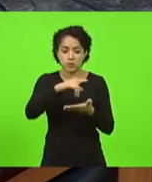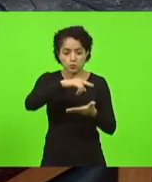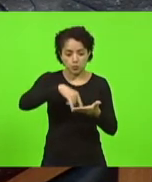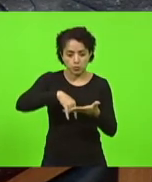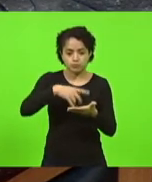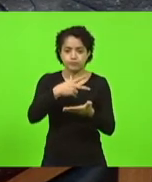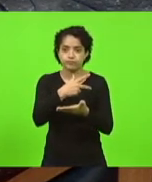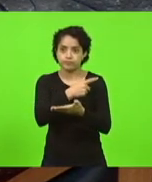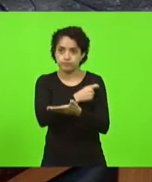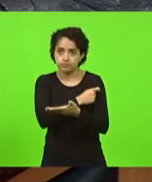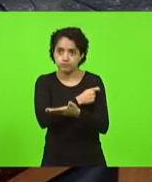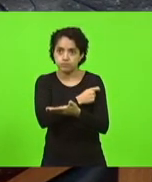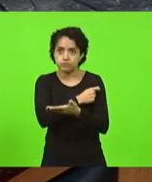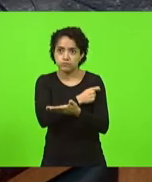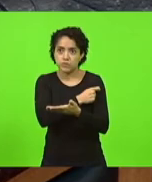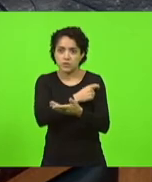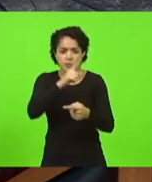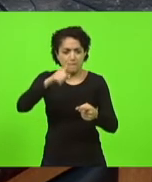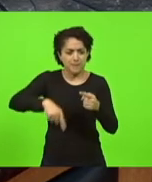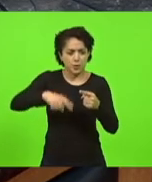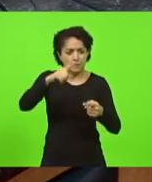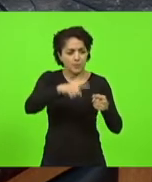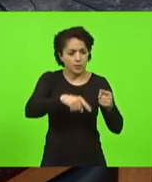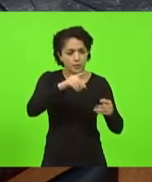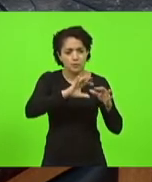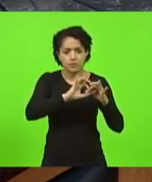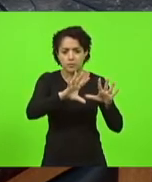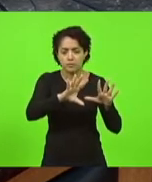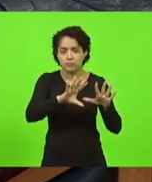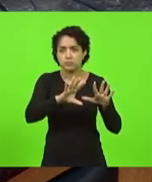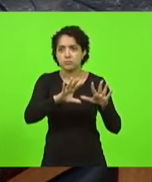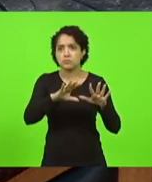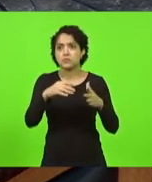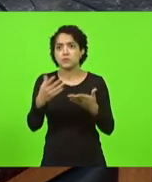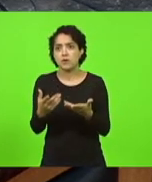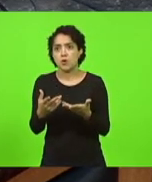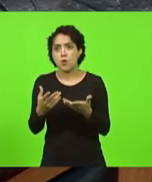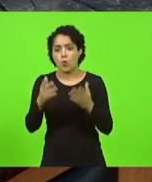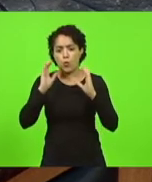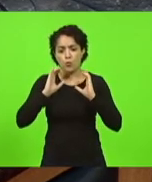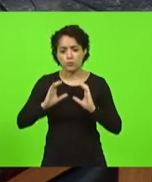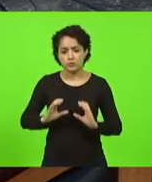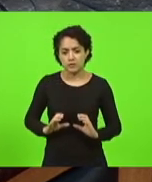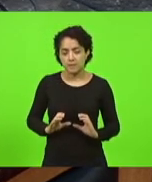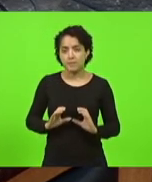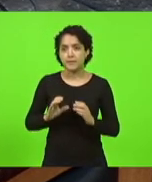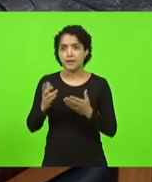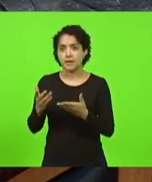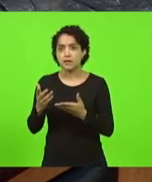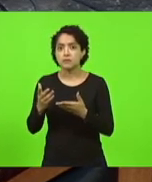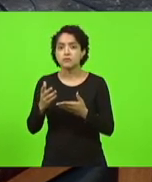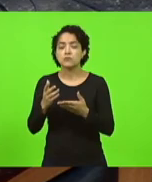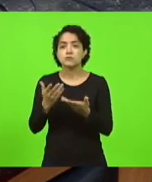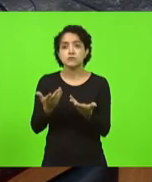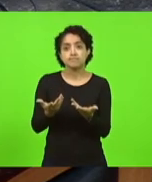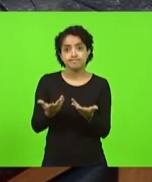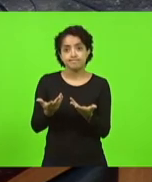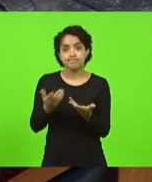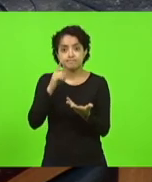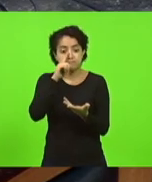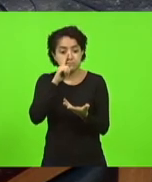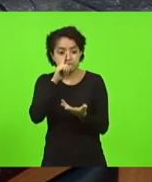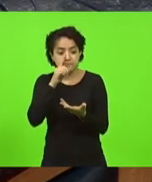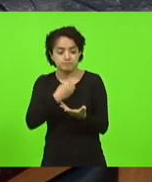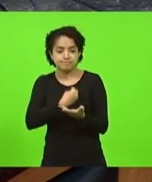sanitário não é coibir liberdade. Assumir comportamentos com outras pessoas de risco não é o direito de